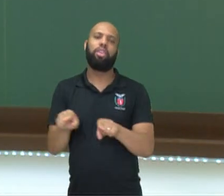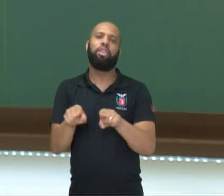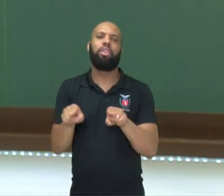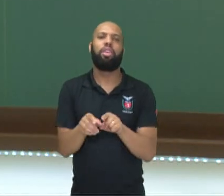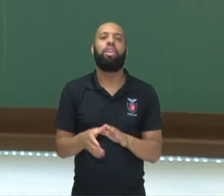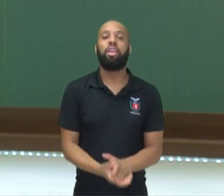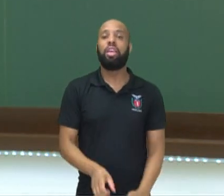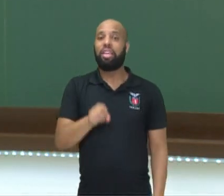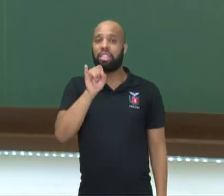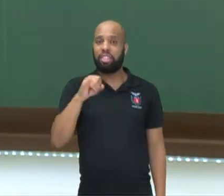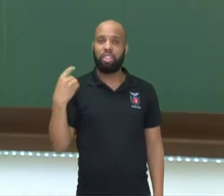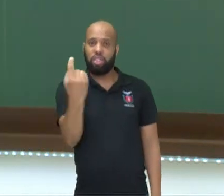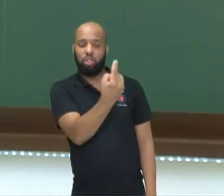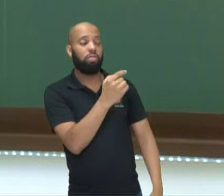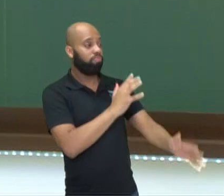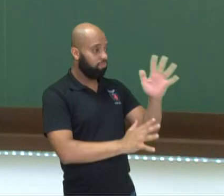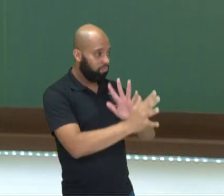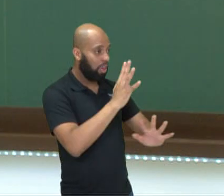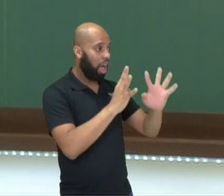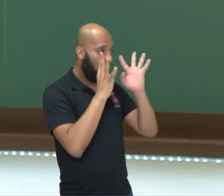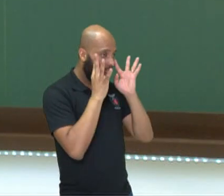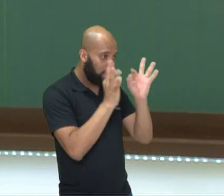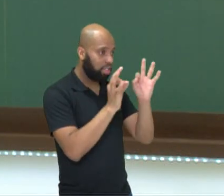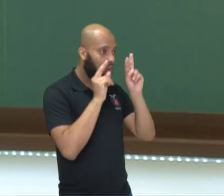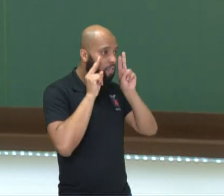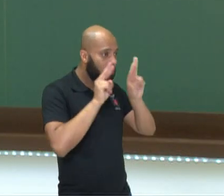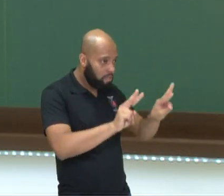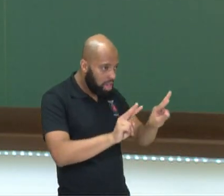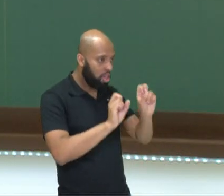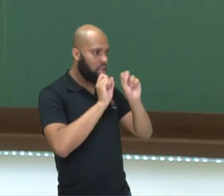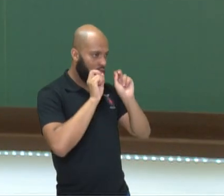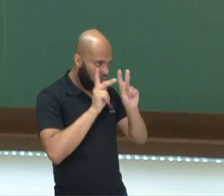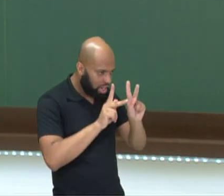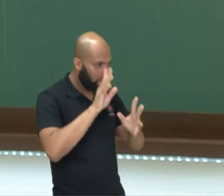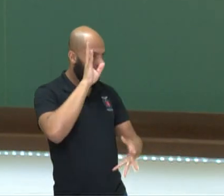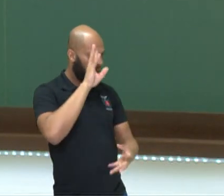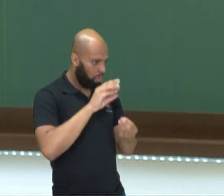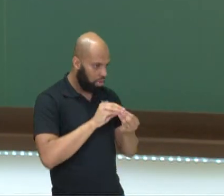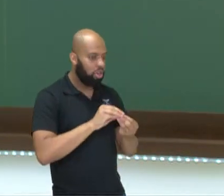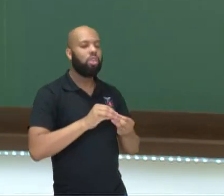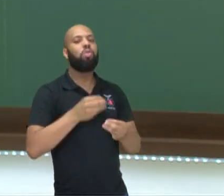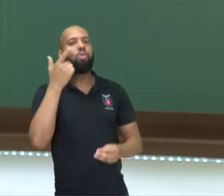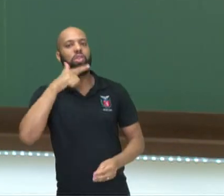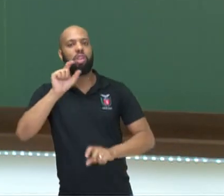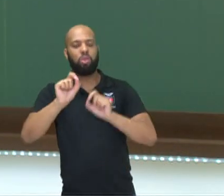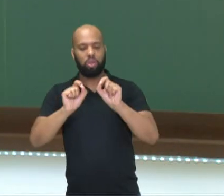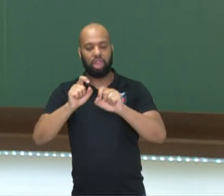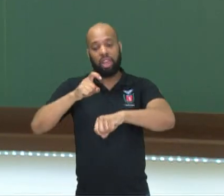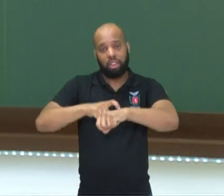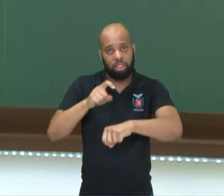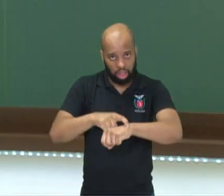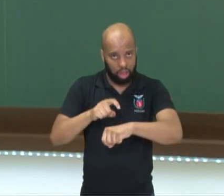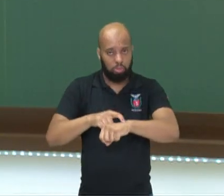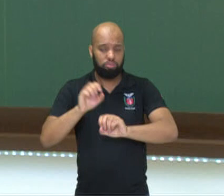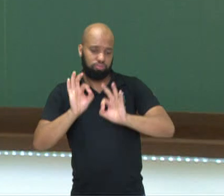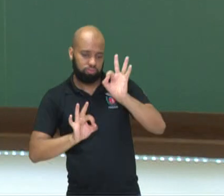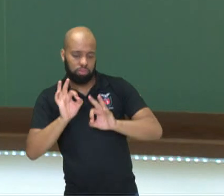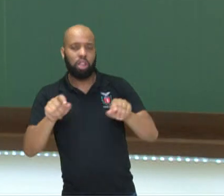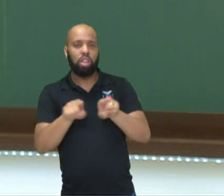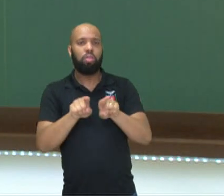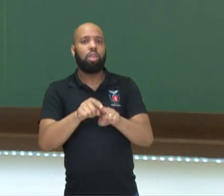nós escutamos ativamente uma pessoa, nós conseguimos otimizar o nosso tempo, já que nós